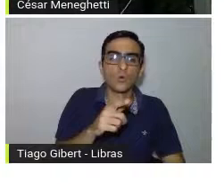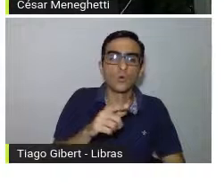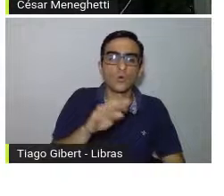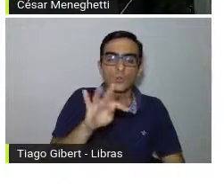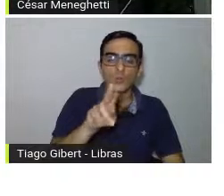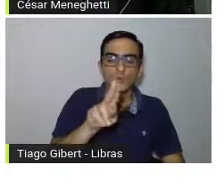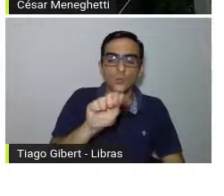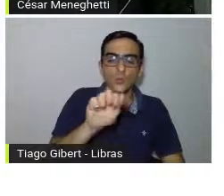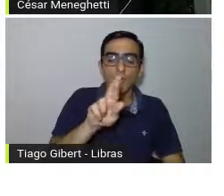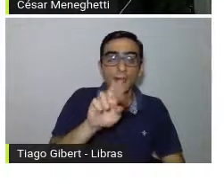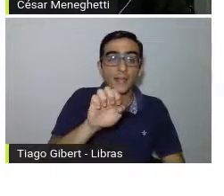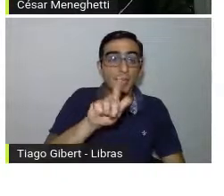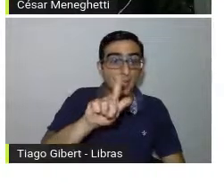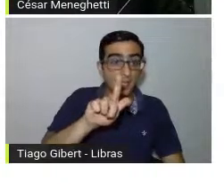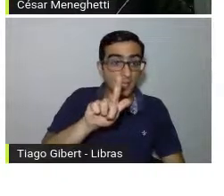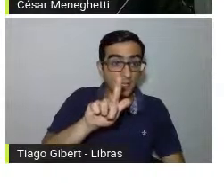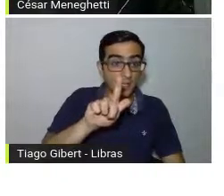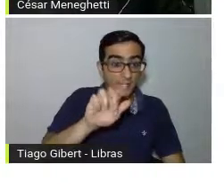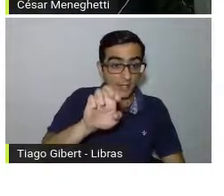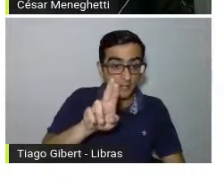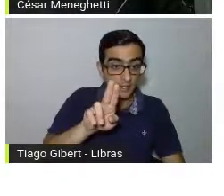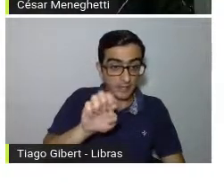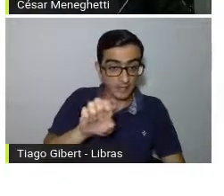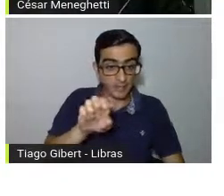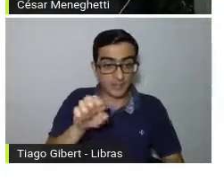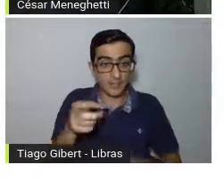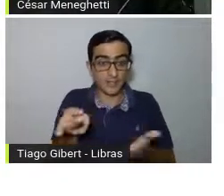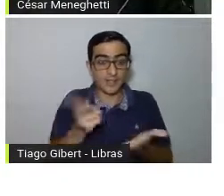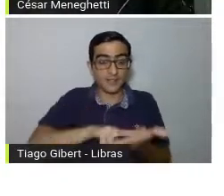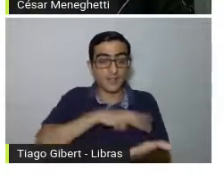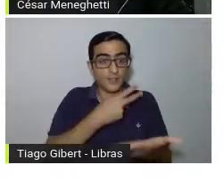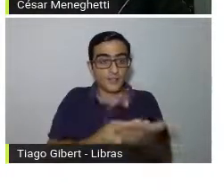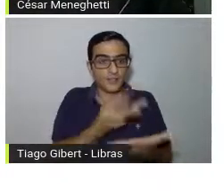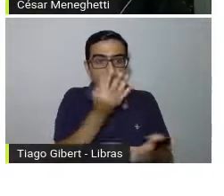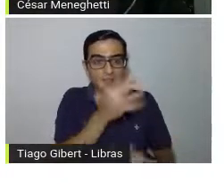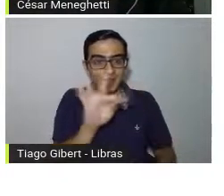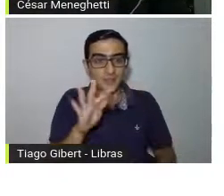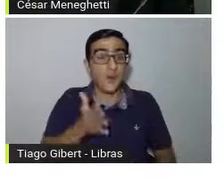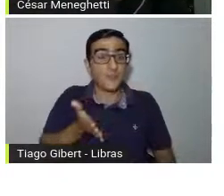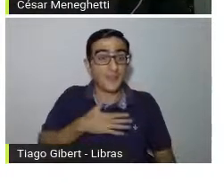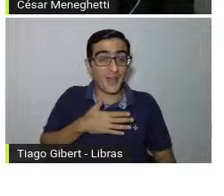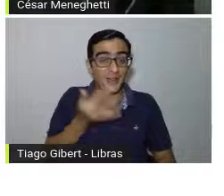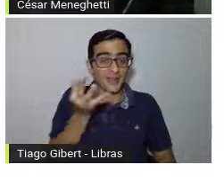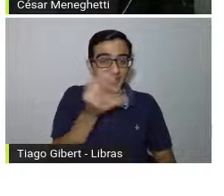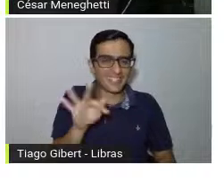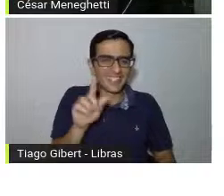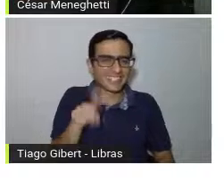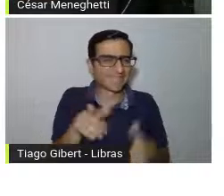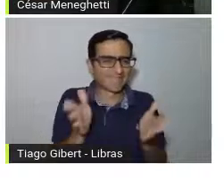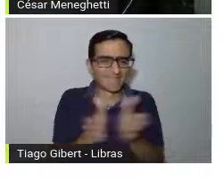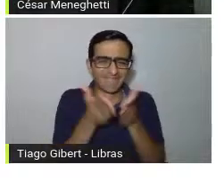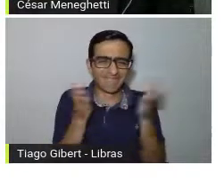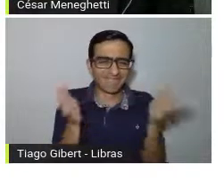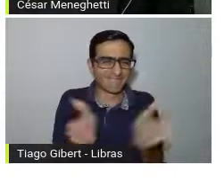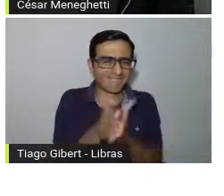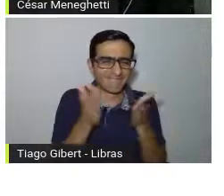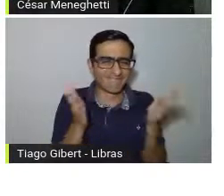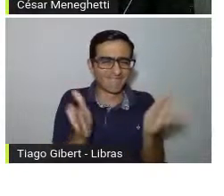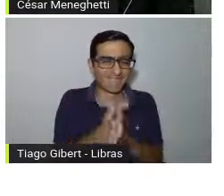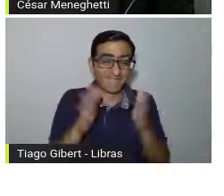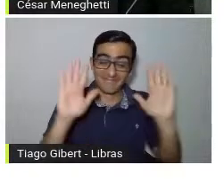Tuareg para o francês. E eu, meu francês já é bem, bem pobrezinho, então imagina o que pode